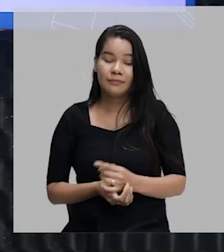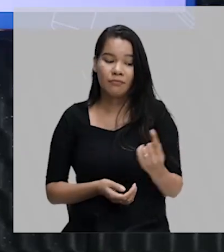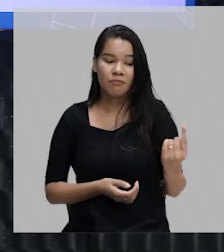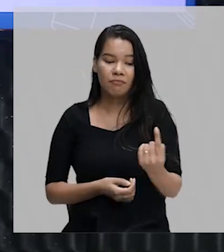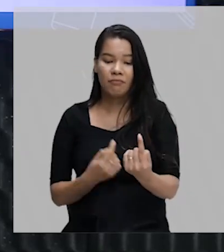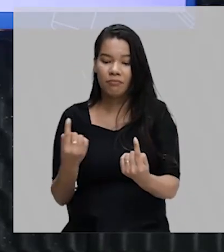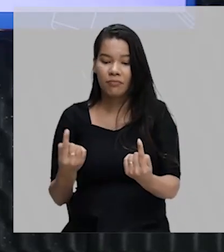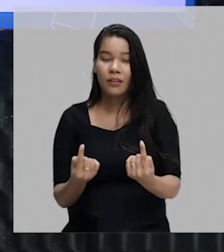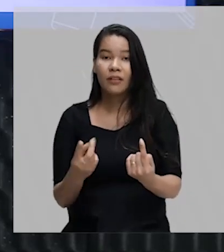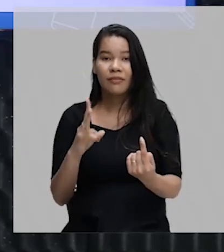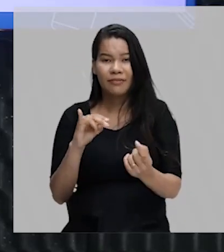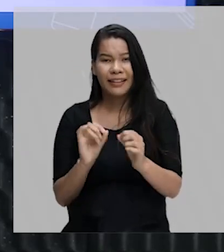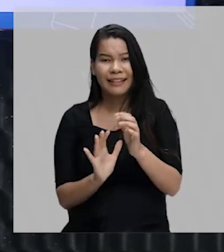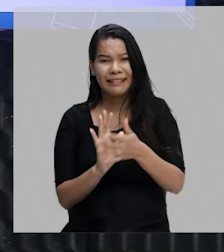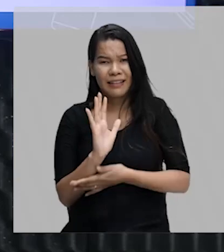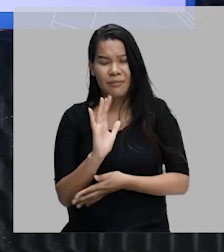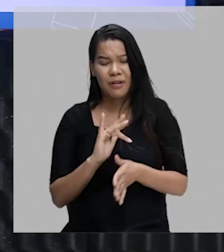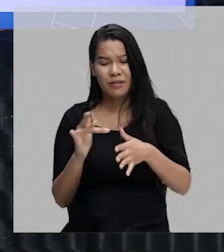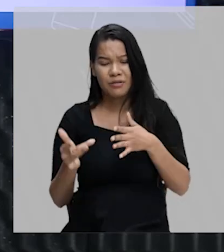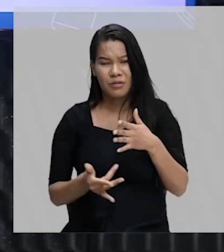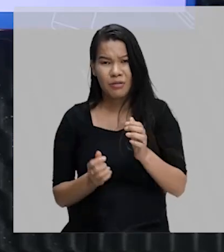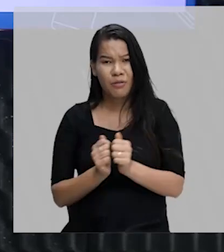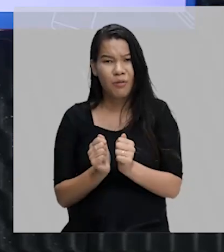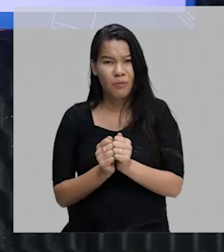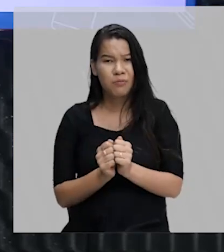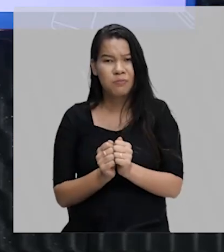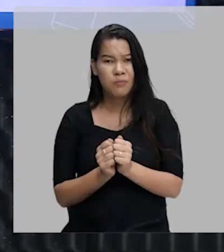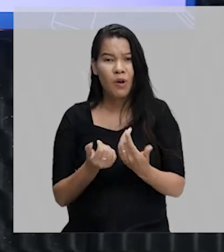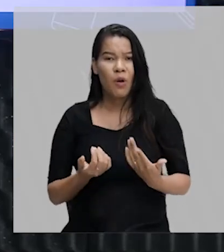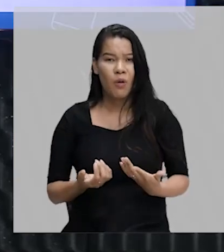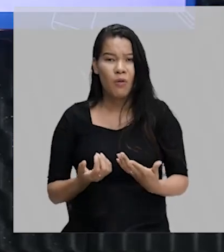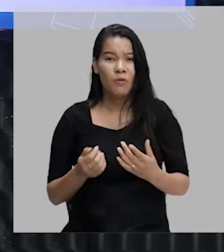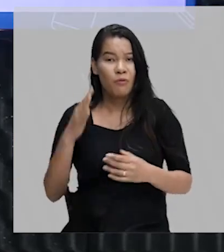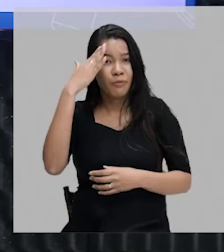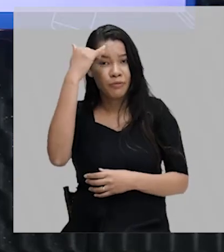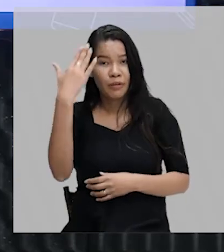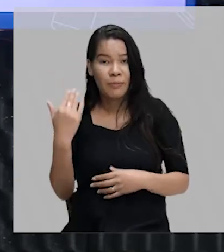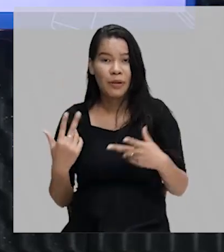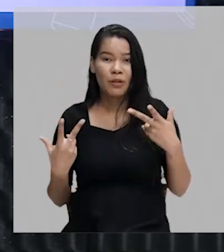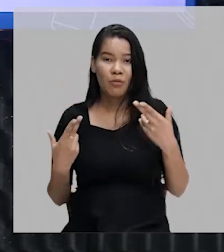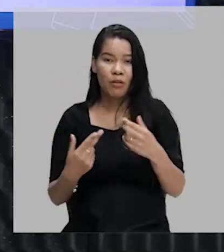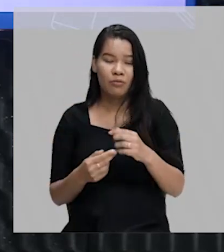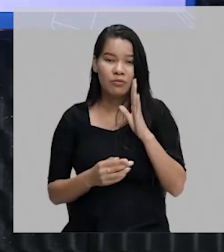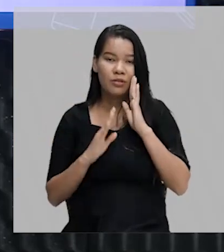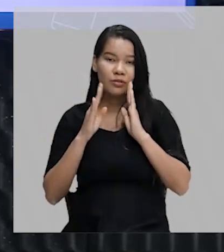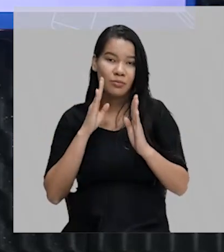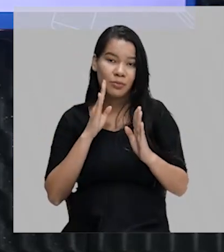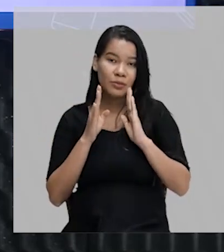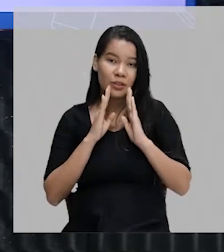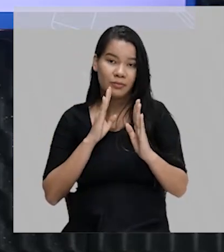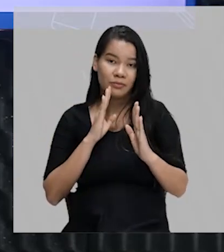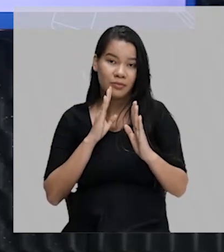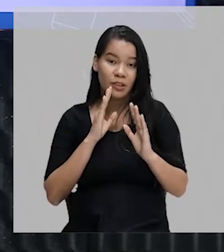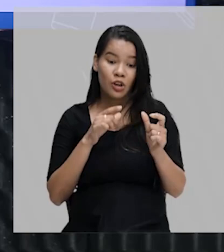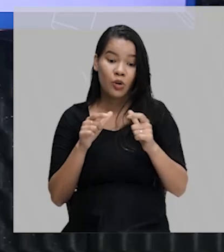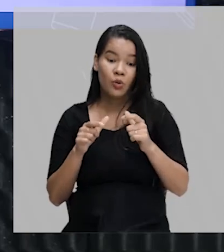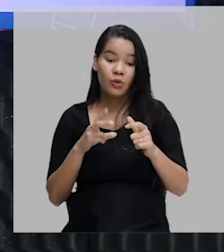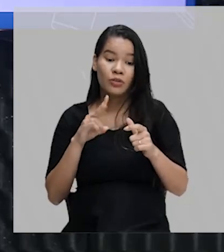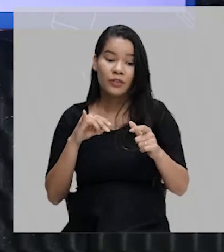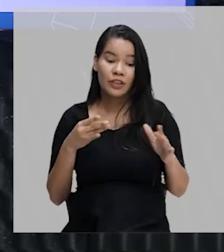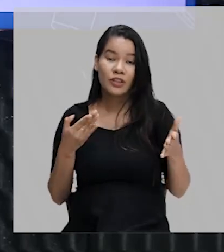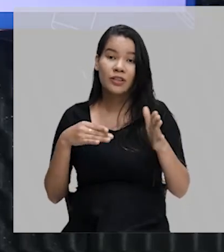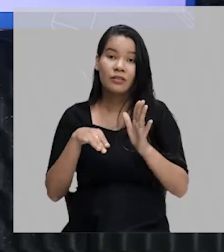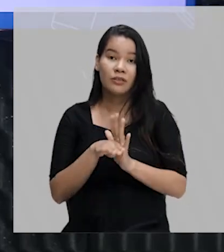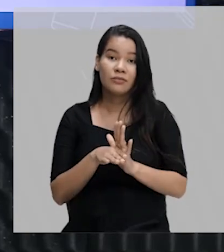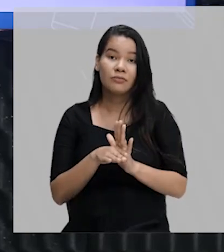Alguém vai criar uma rede social com tanto êxito como o Facebook? Tudo é possível, né? E até onde chegará